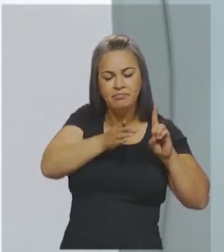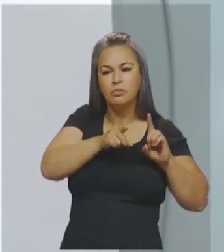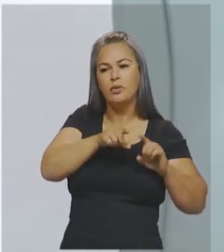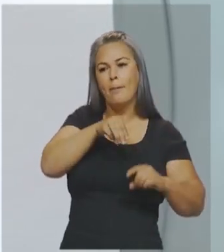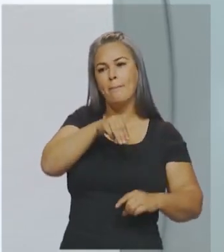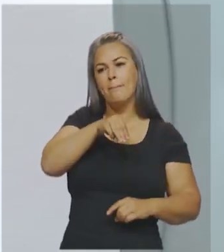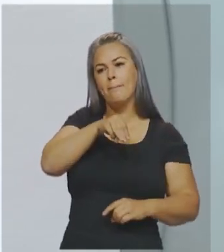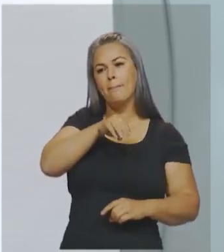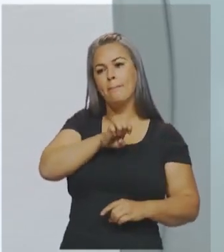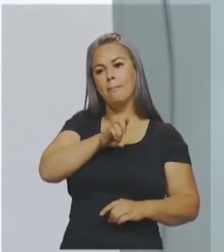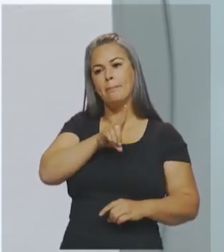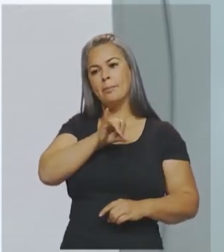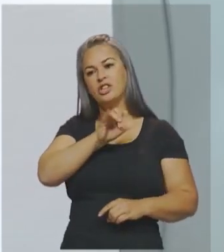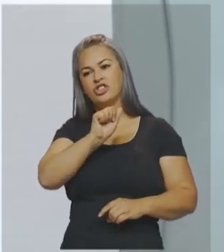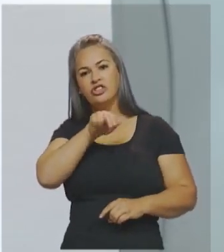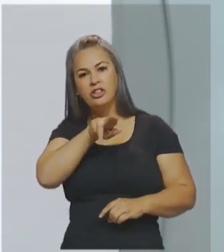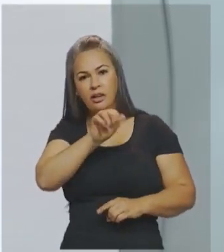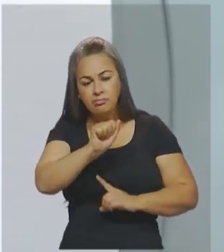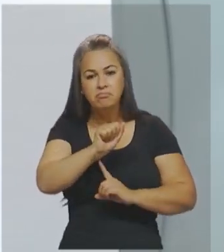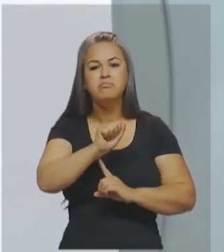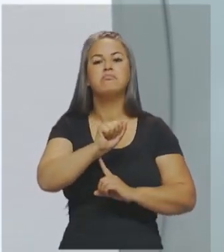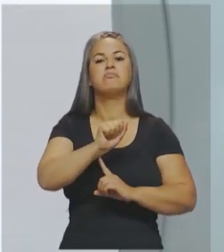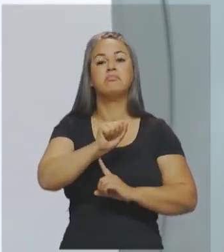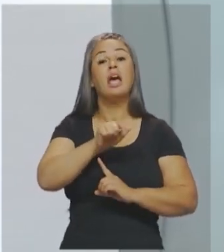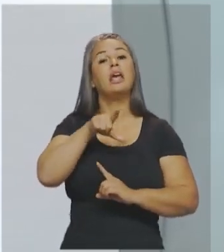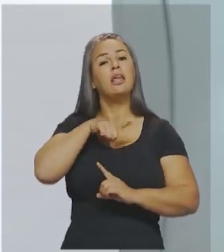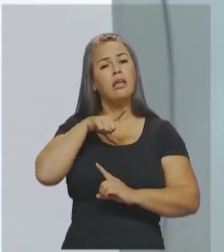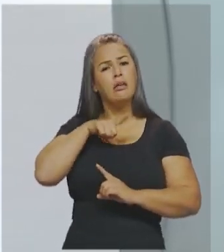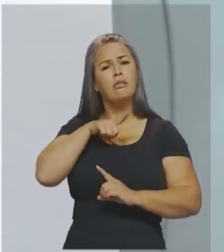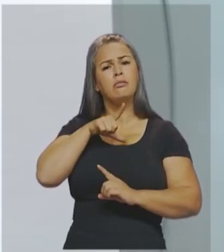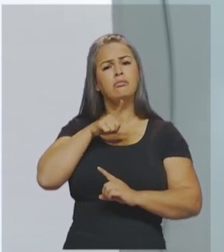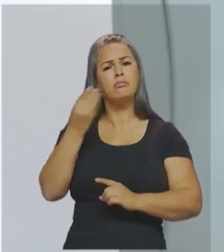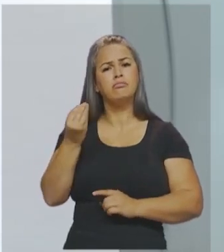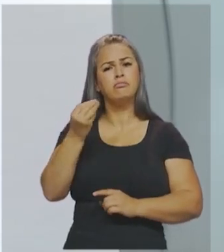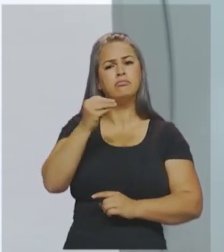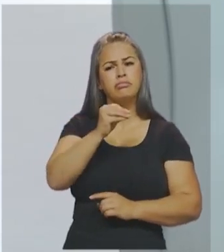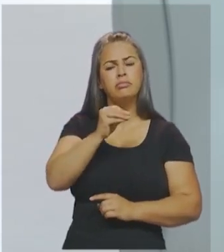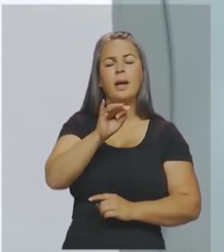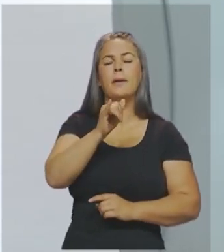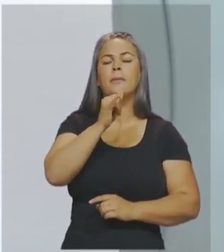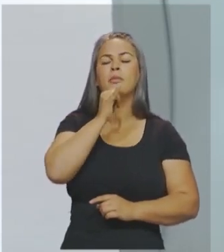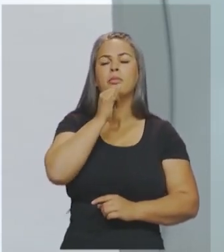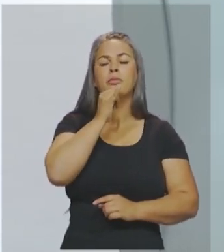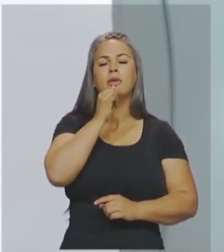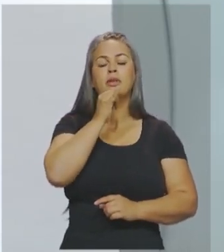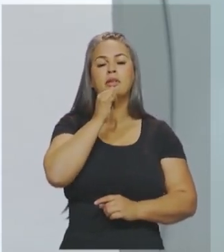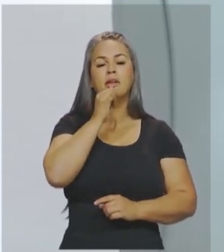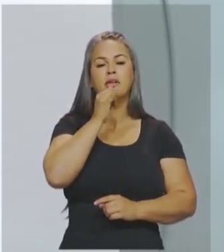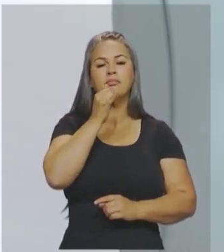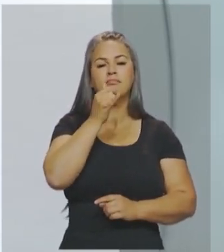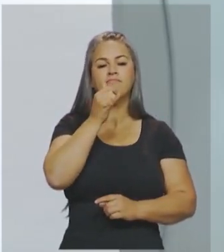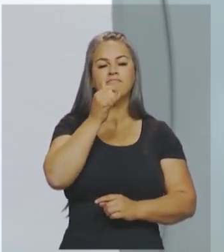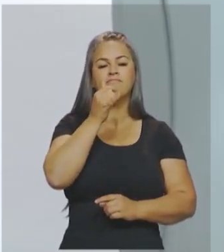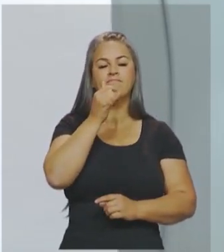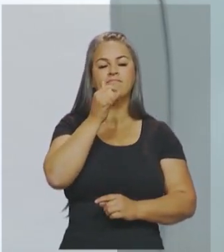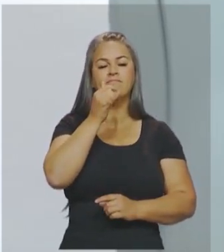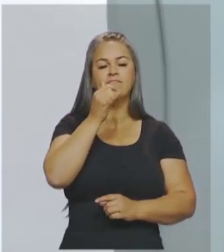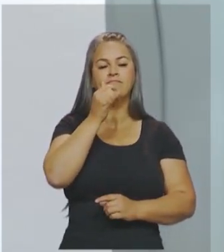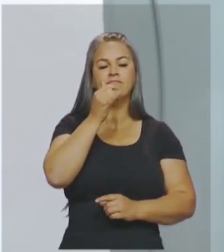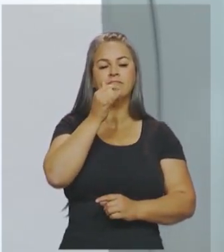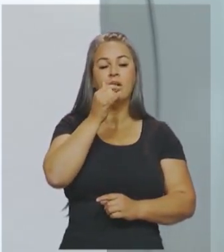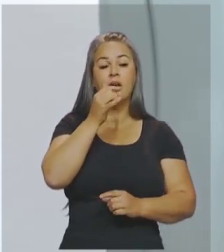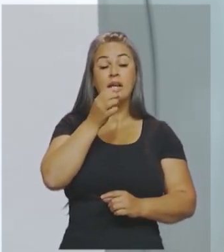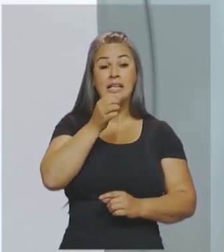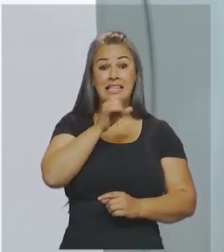Aí tem uma fórmula lá, que eu coloquei na aula, que é o seguinte: o termo central, no caso a mediana, quando é quantidade